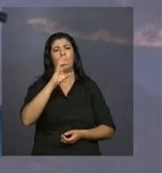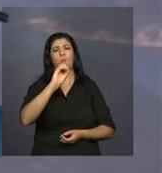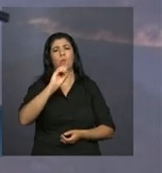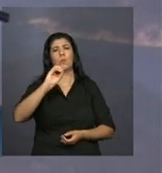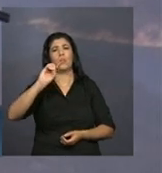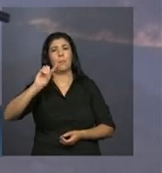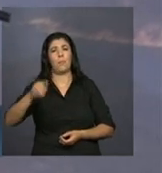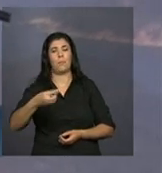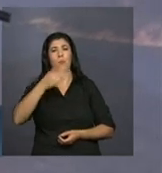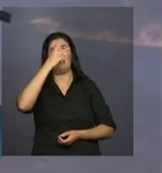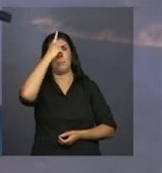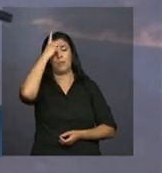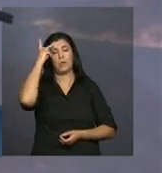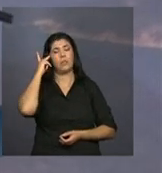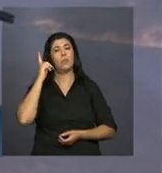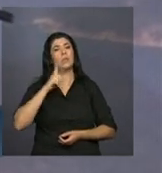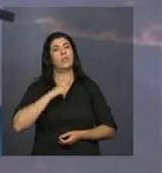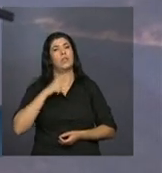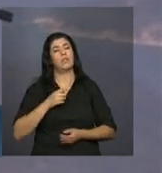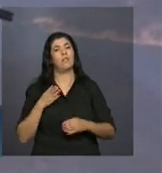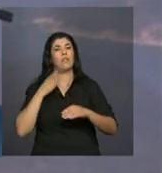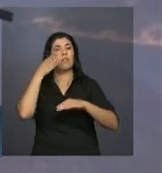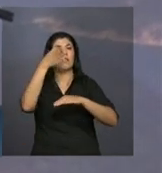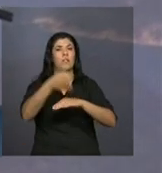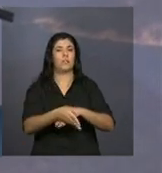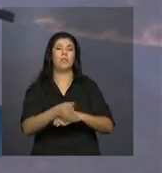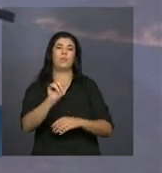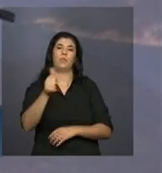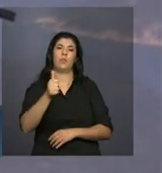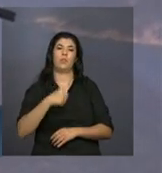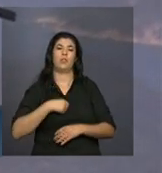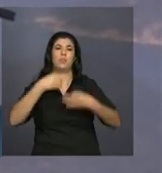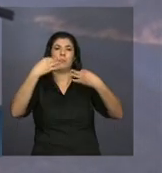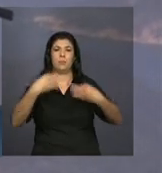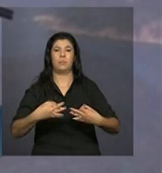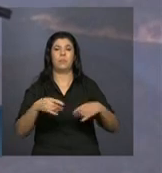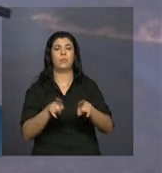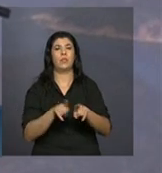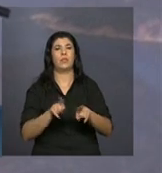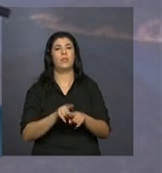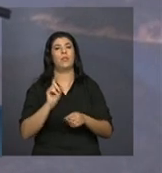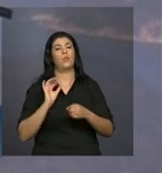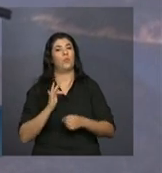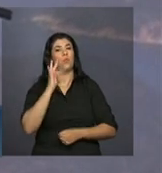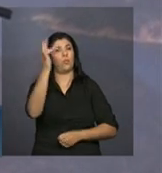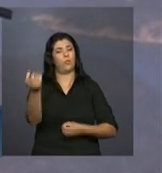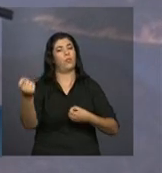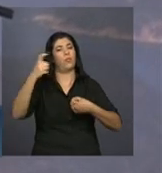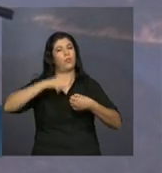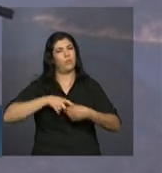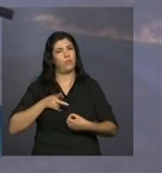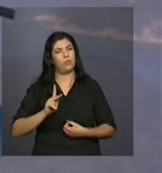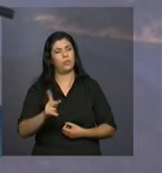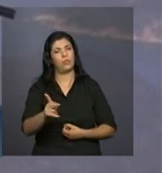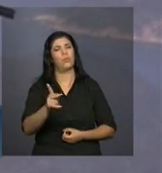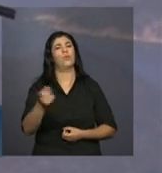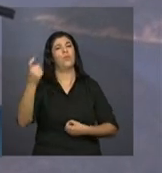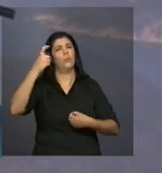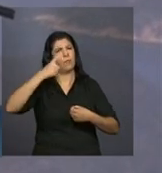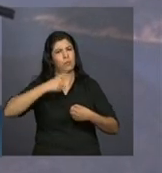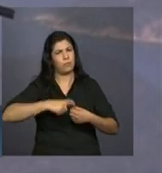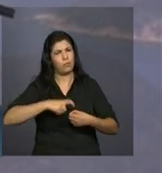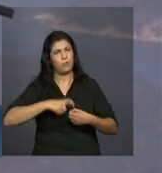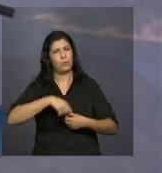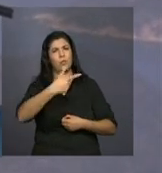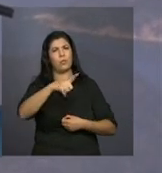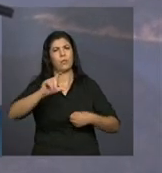400 mil pessoas, tenham transporte de qualidade. Eu voltarei aqui várias vezes, voltarei aqui para